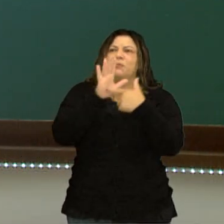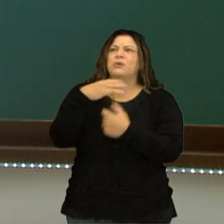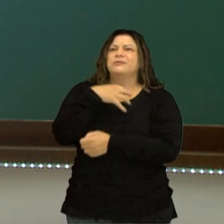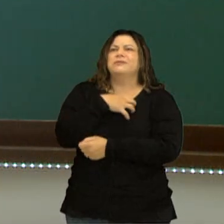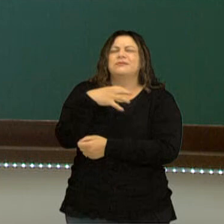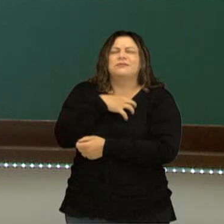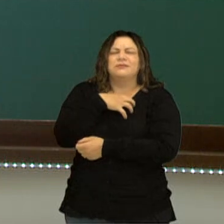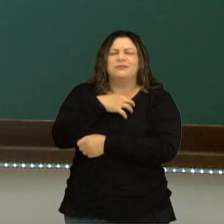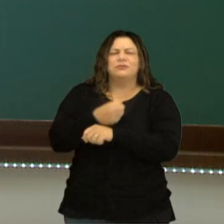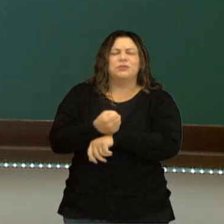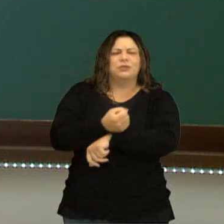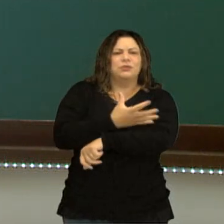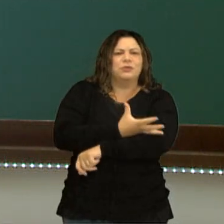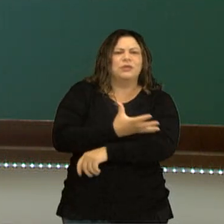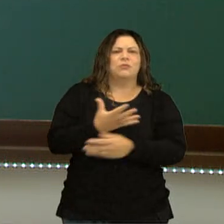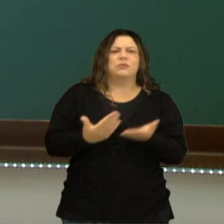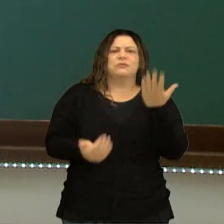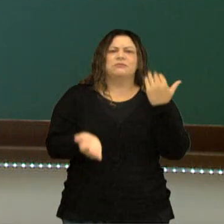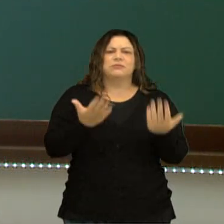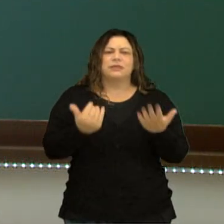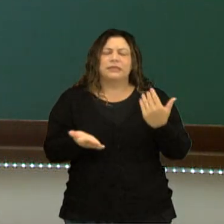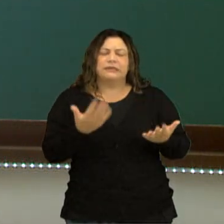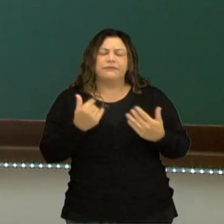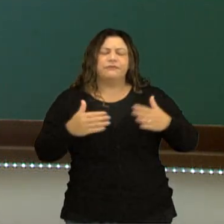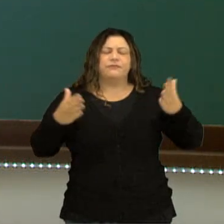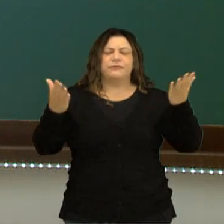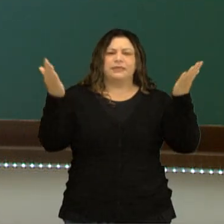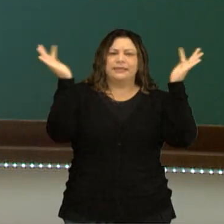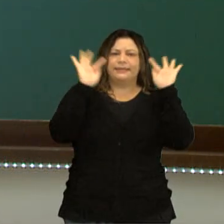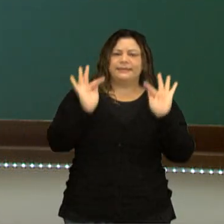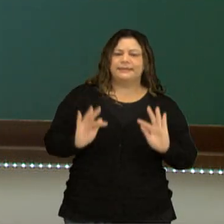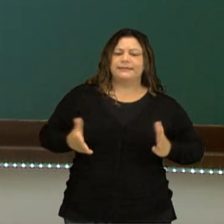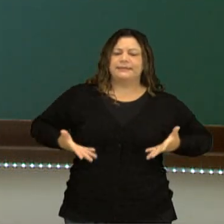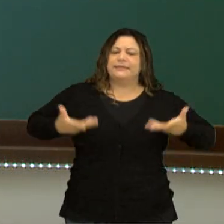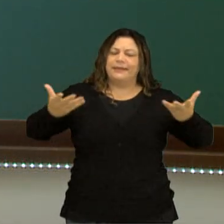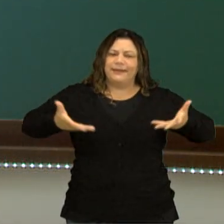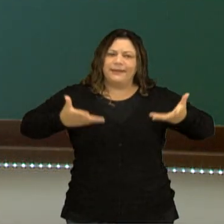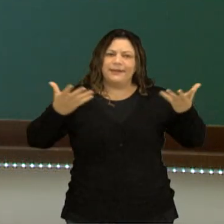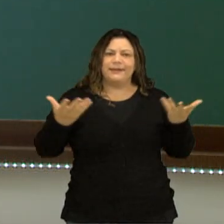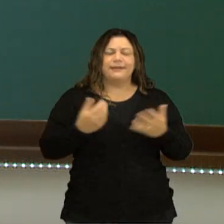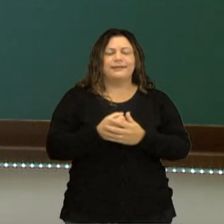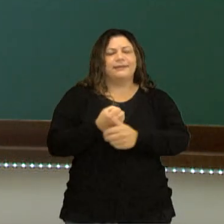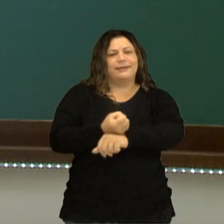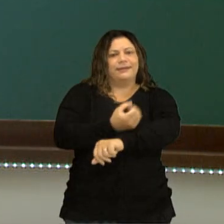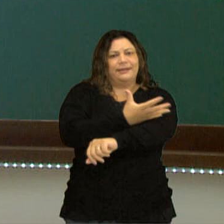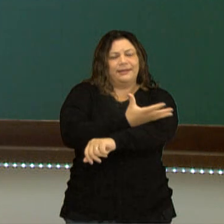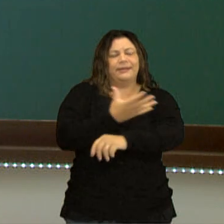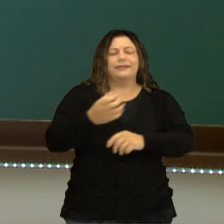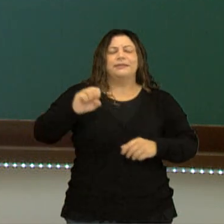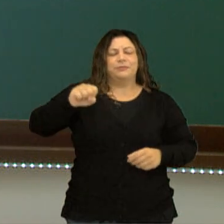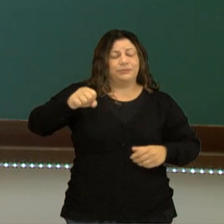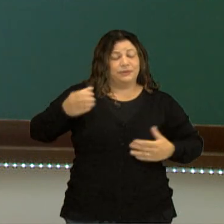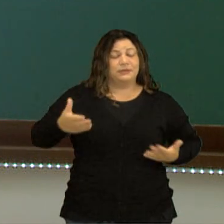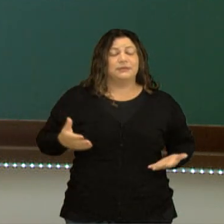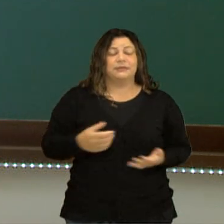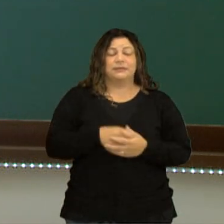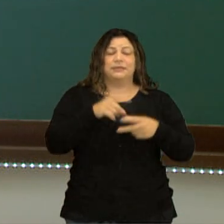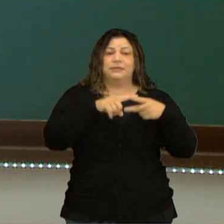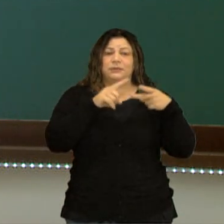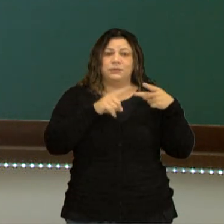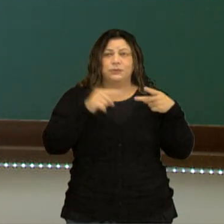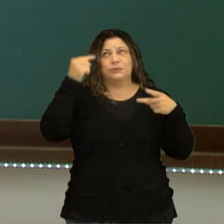sentimentos e emoções de leveza, de alegria, nós temos a função emotiva. Isso mesmo, duas